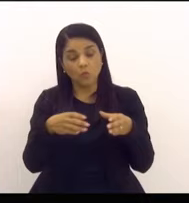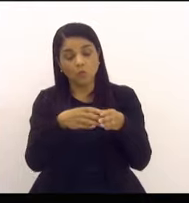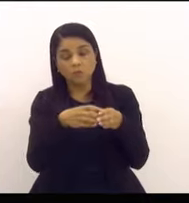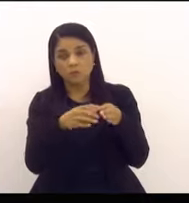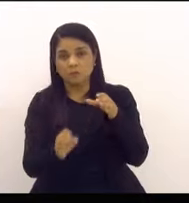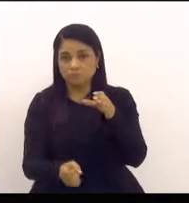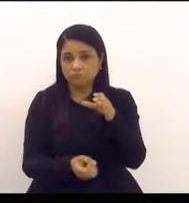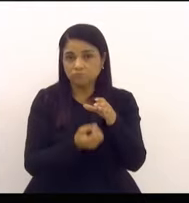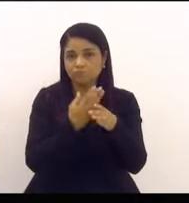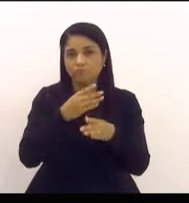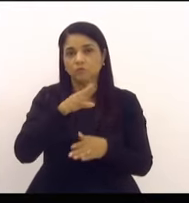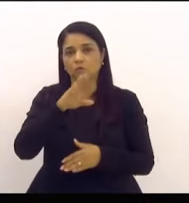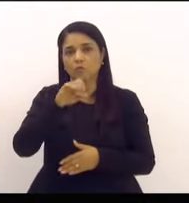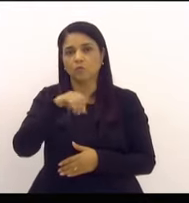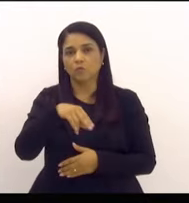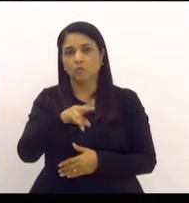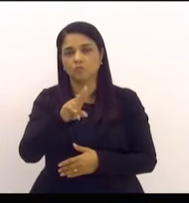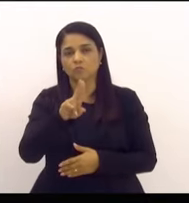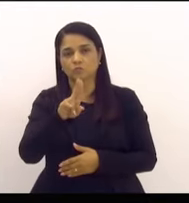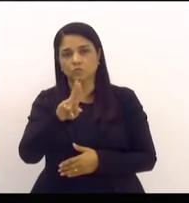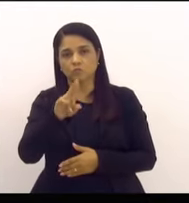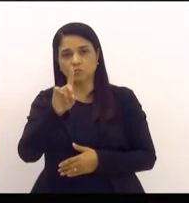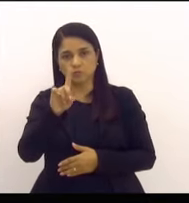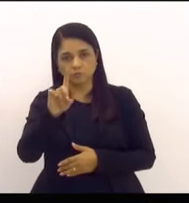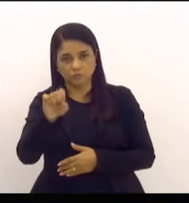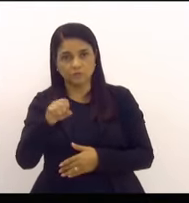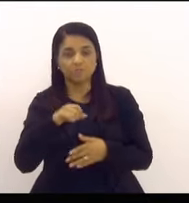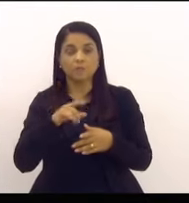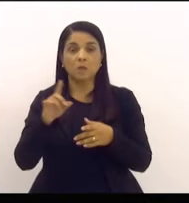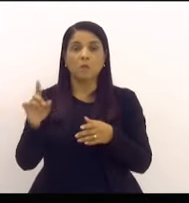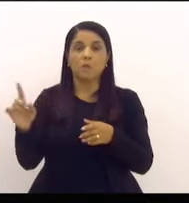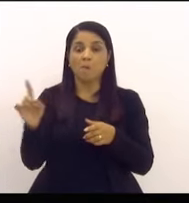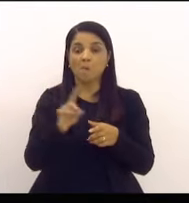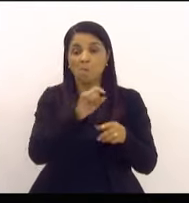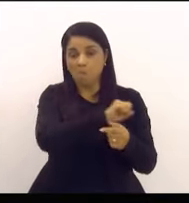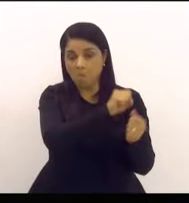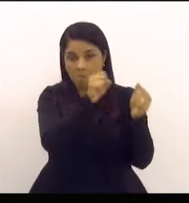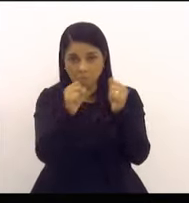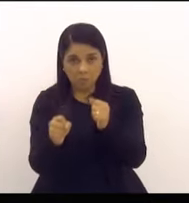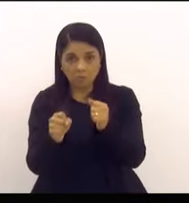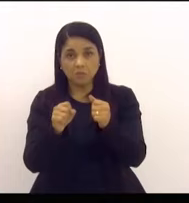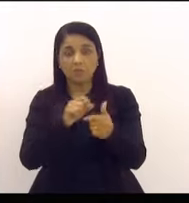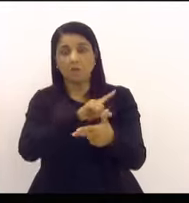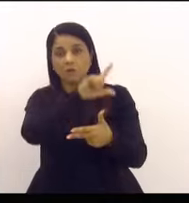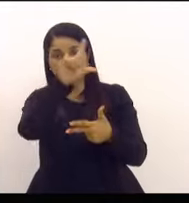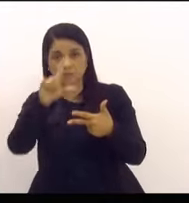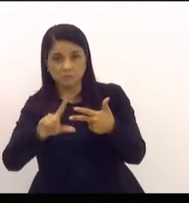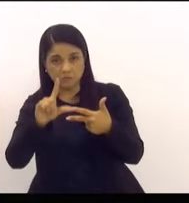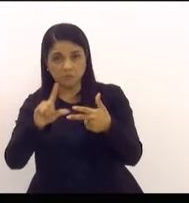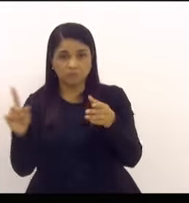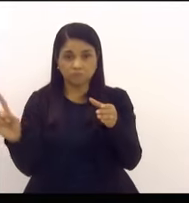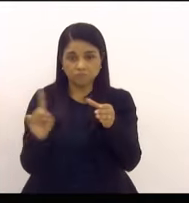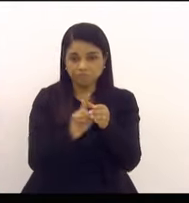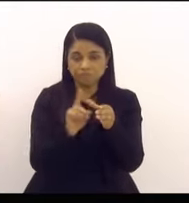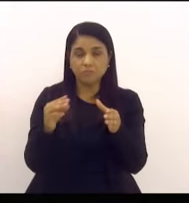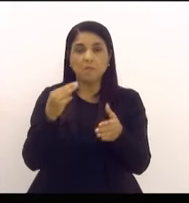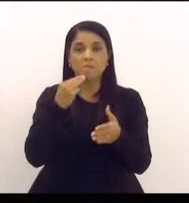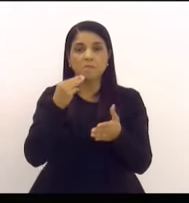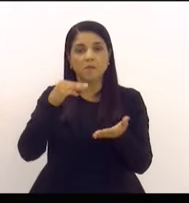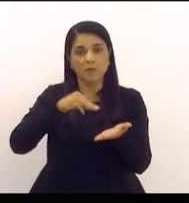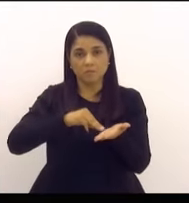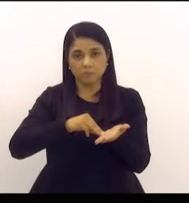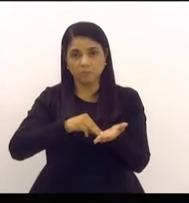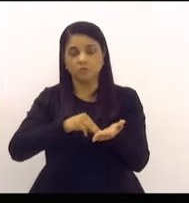que compreenda outros poderes do estado, inclusive o nosso poder legislativo, bem como membros da sociedade